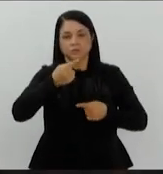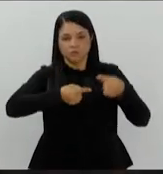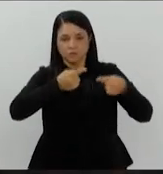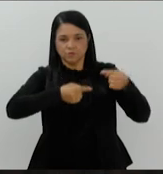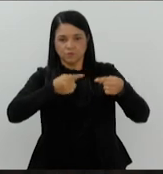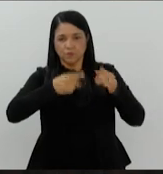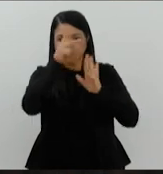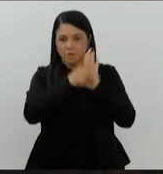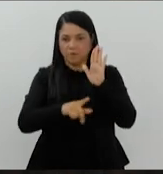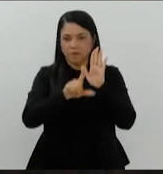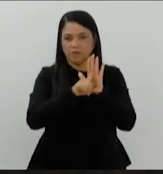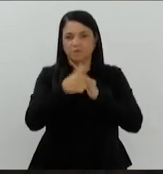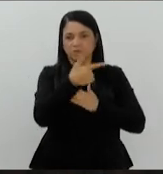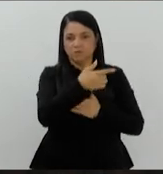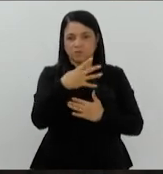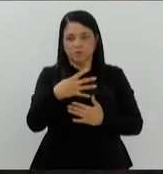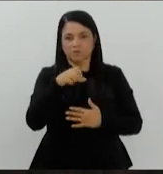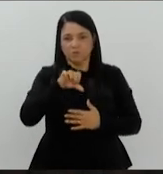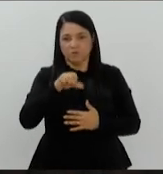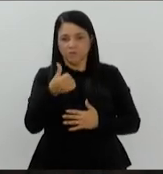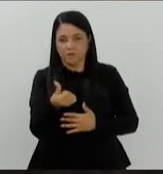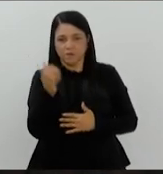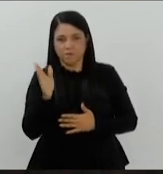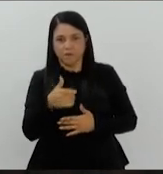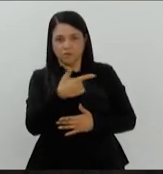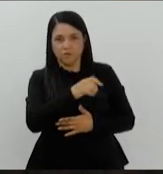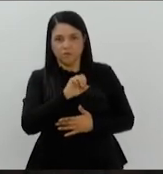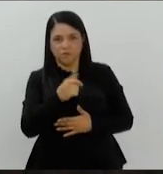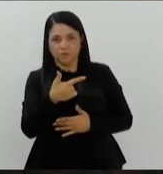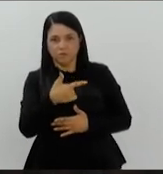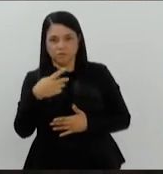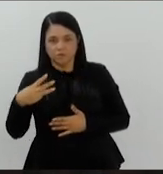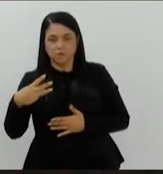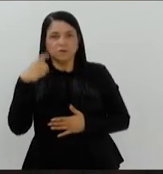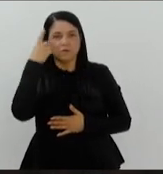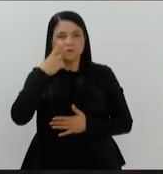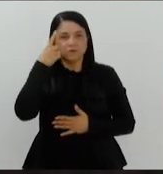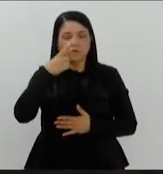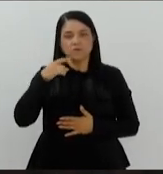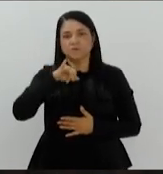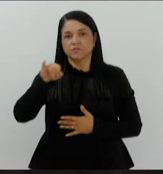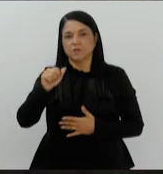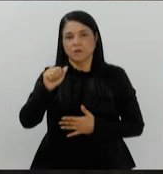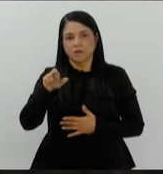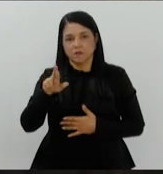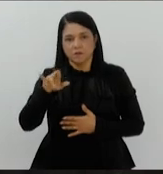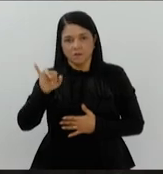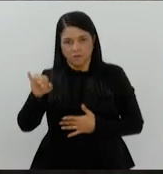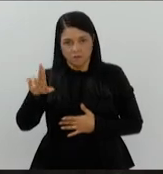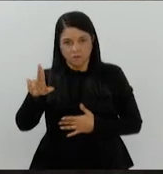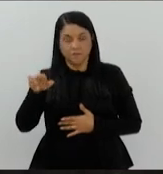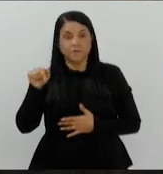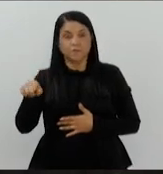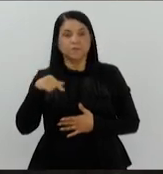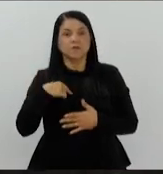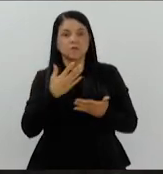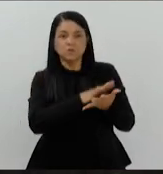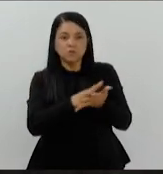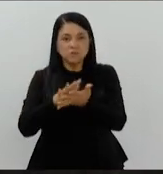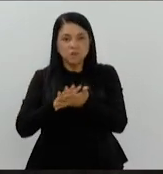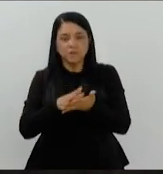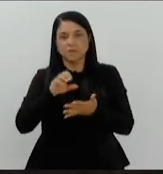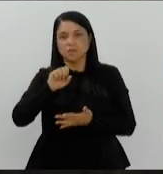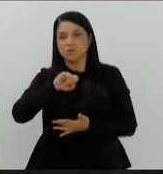discussão. Projeto de lei número 2496 de 2023, de autoria do deputado Jari Oliveira, que declara o samba da Jurema